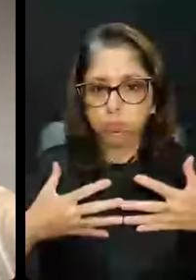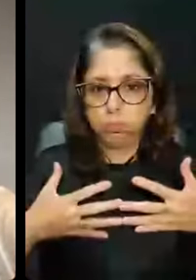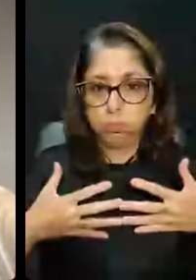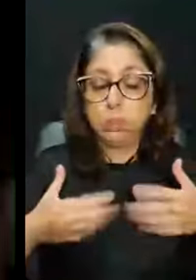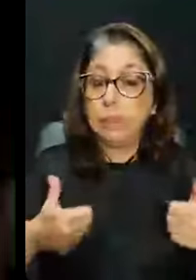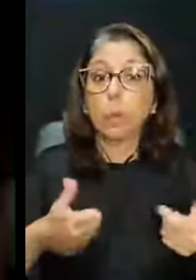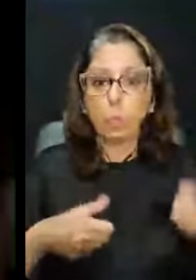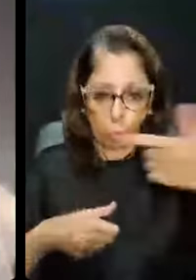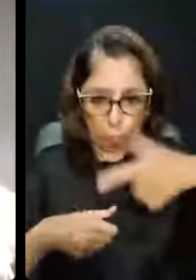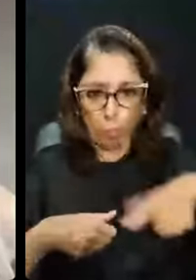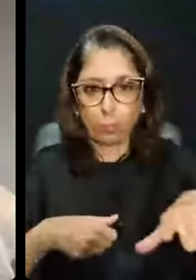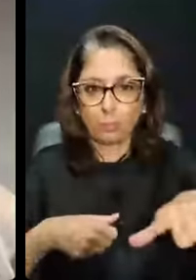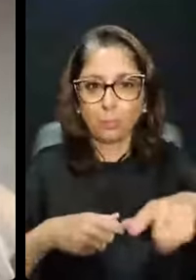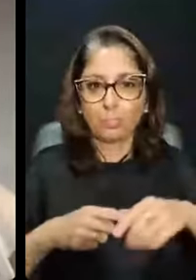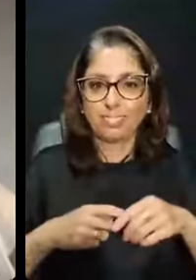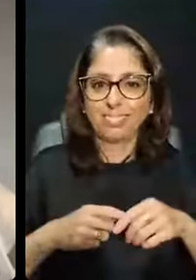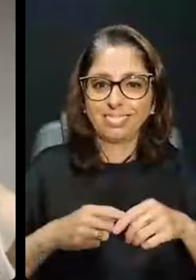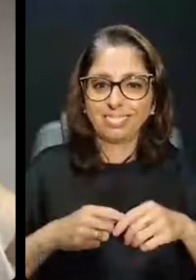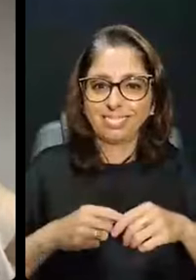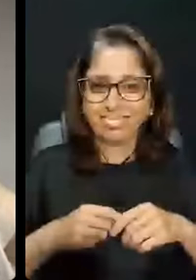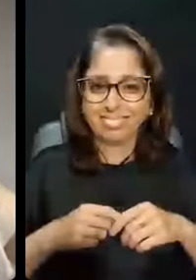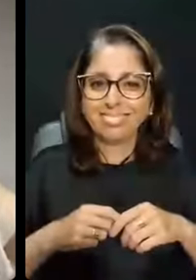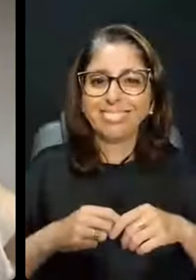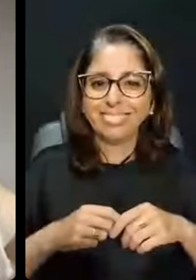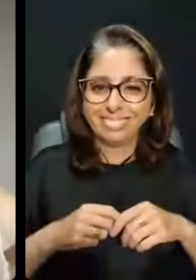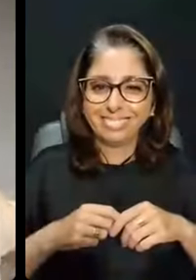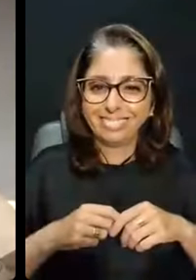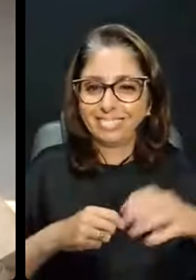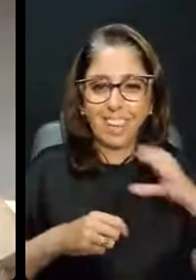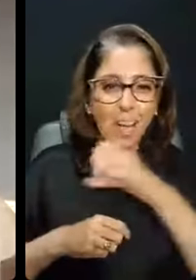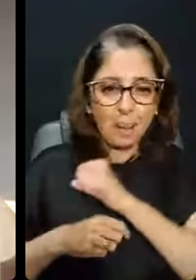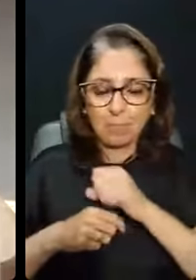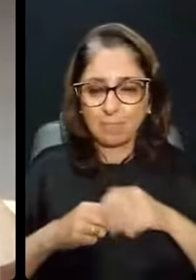Não, você saiu e voltou. Foi uma.